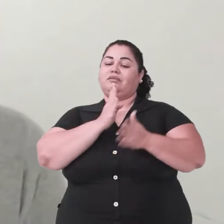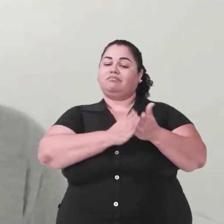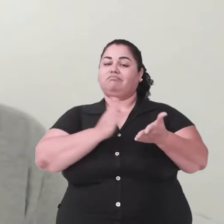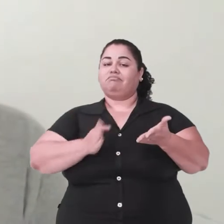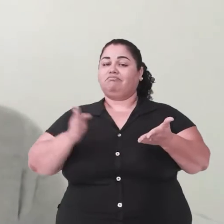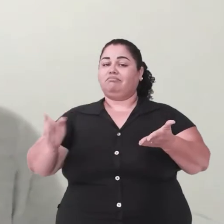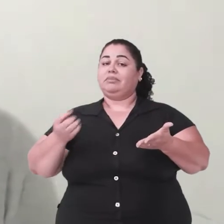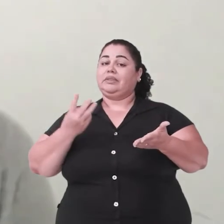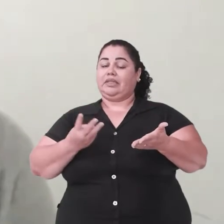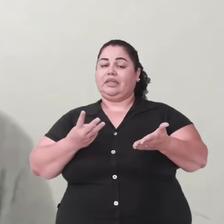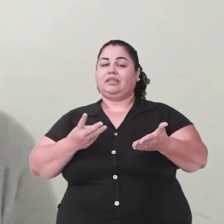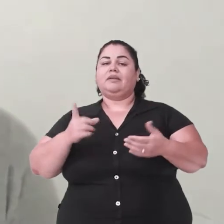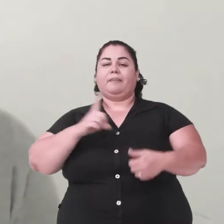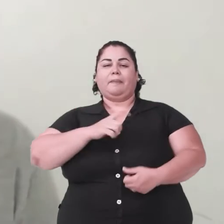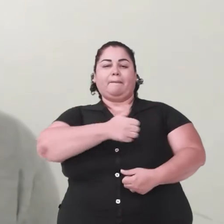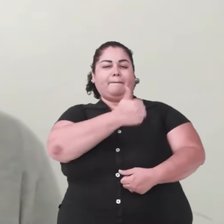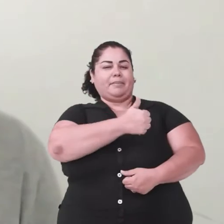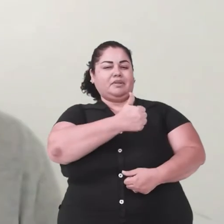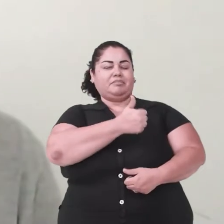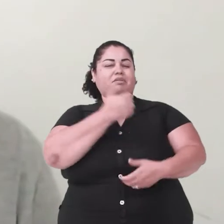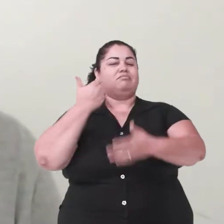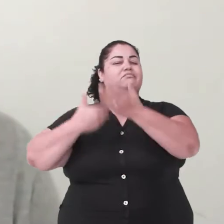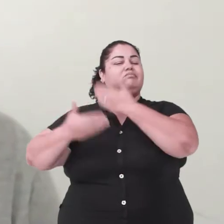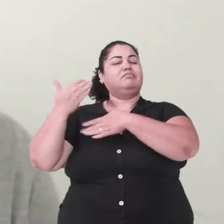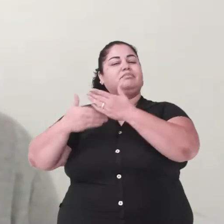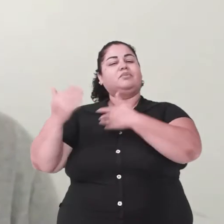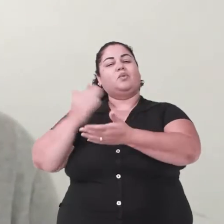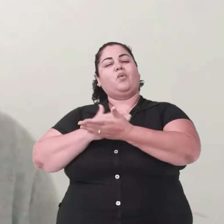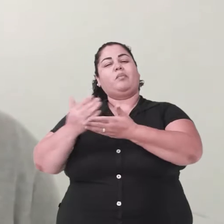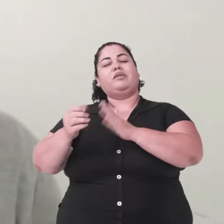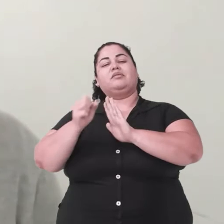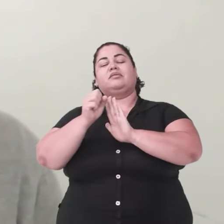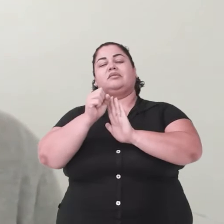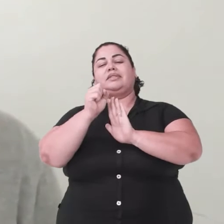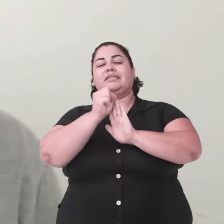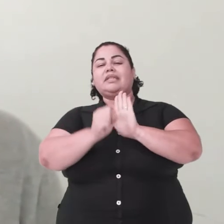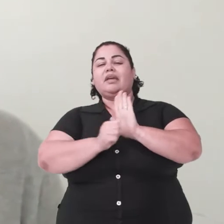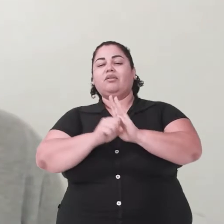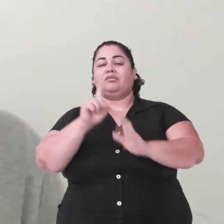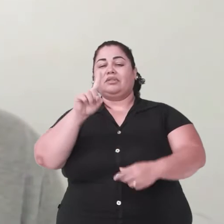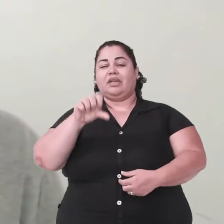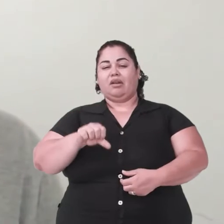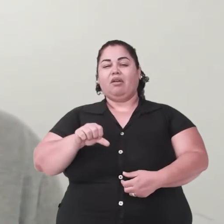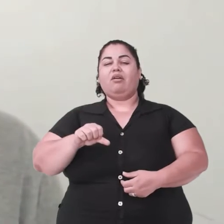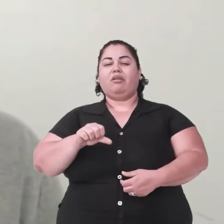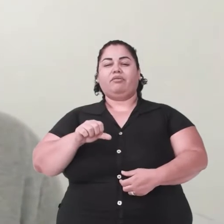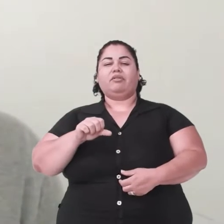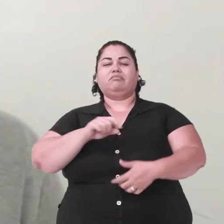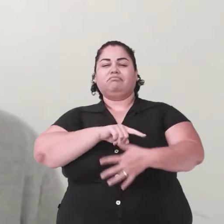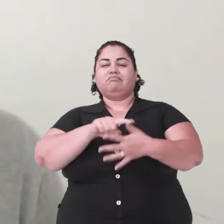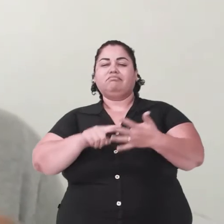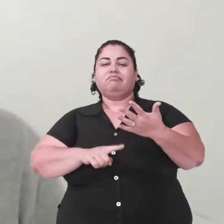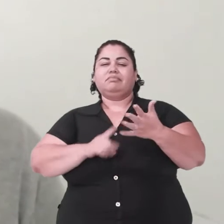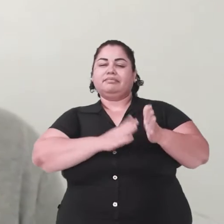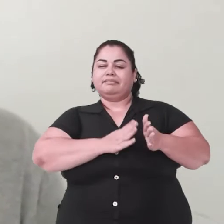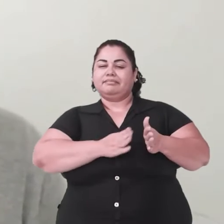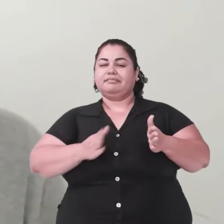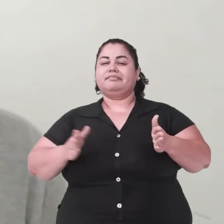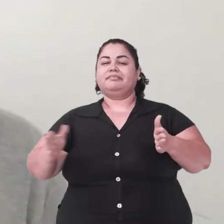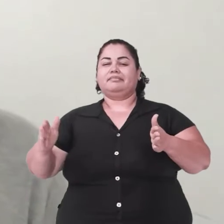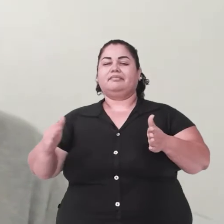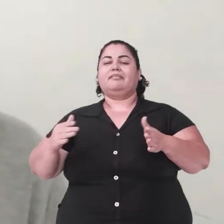né? Existe uma divisão clássica da história que foi feita no século XIX, né, em 5 grandes